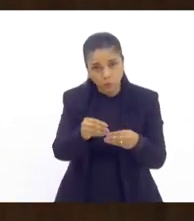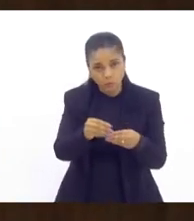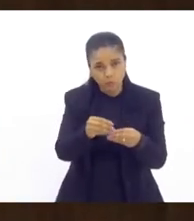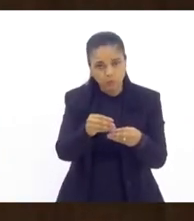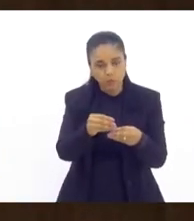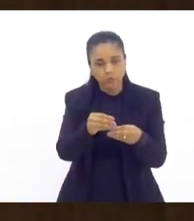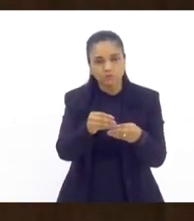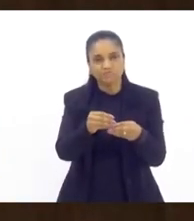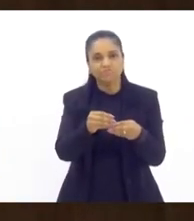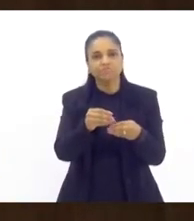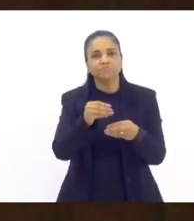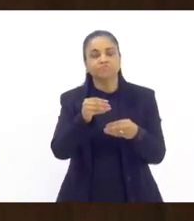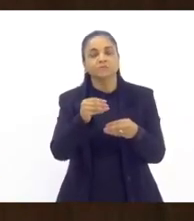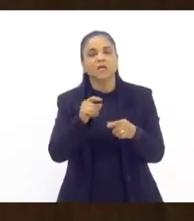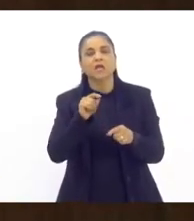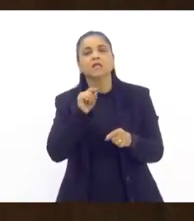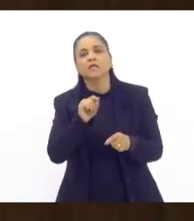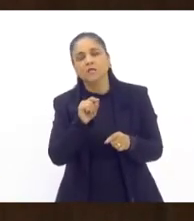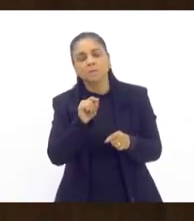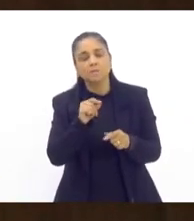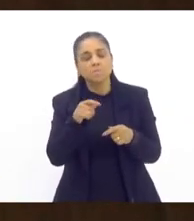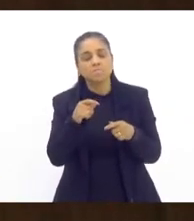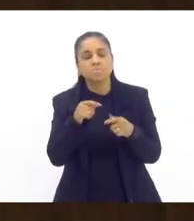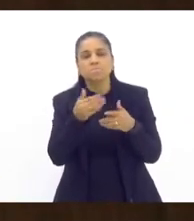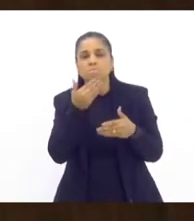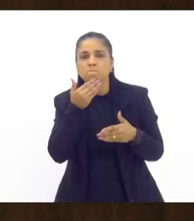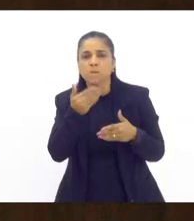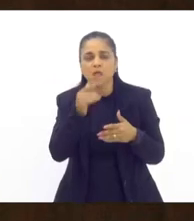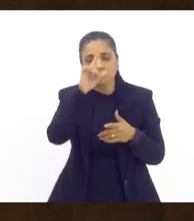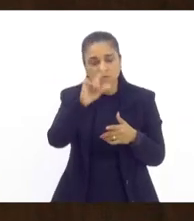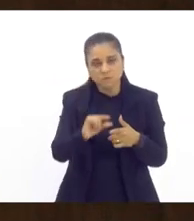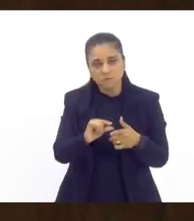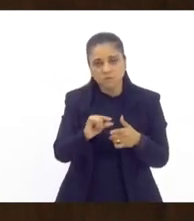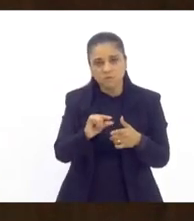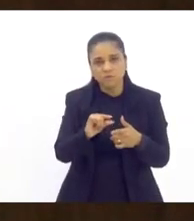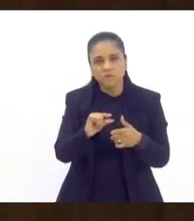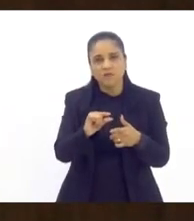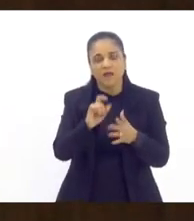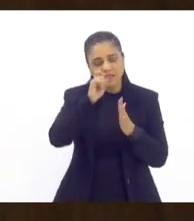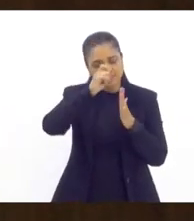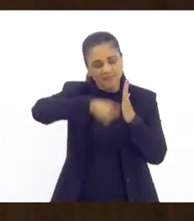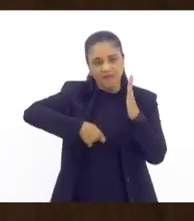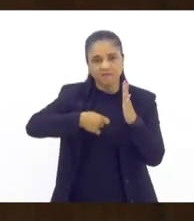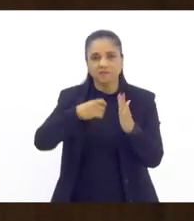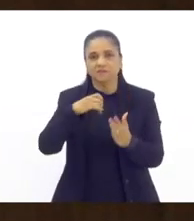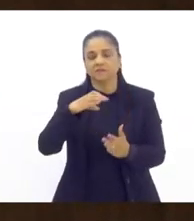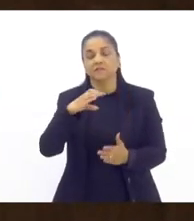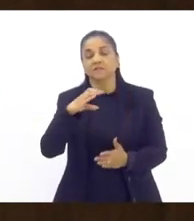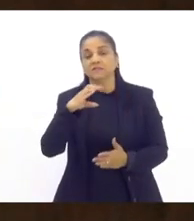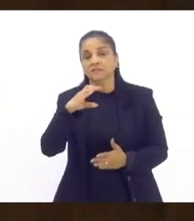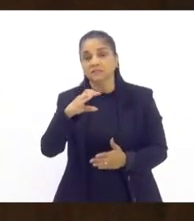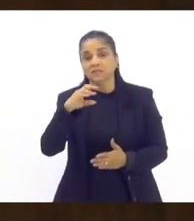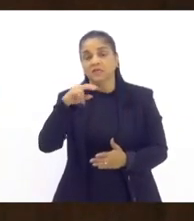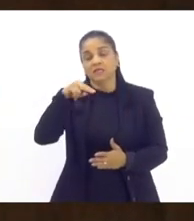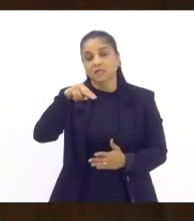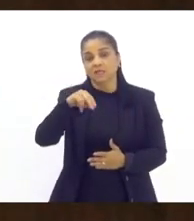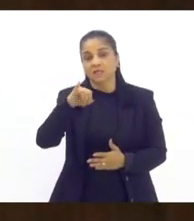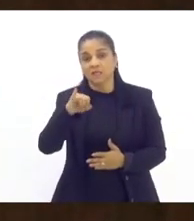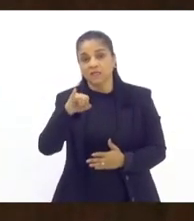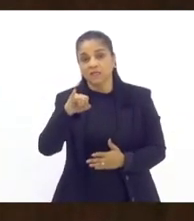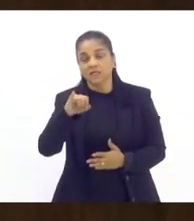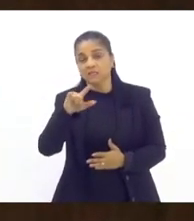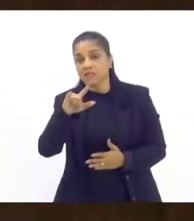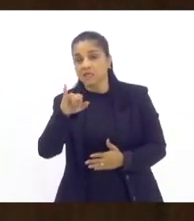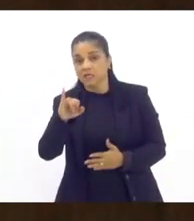a redução da famosa taxa Selic. Agora, é necessário entender que